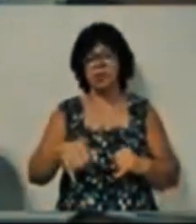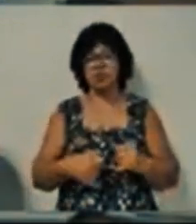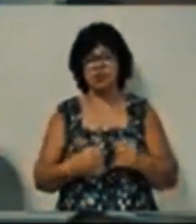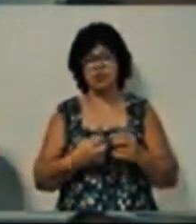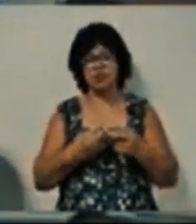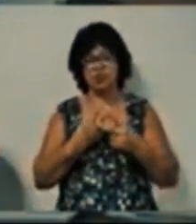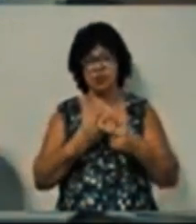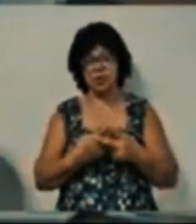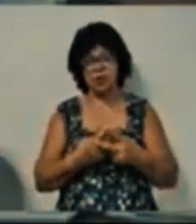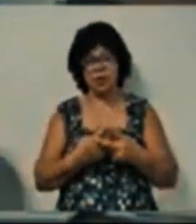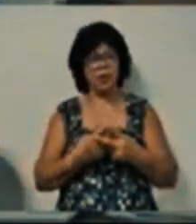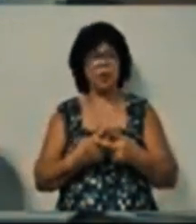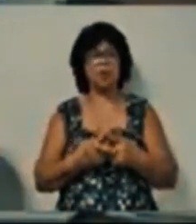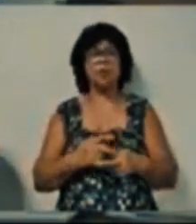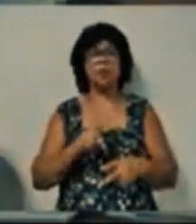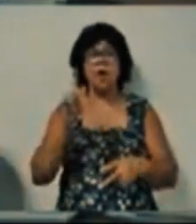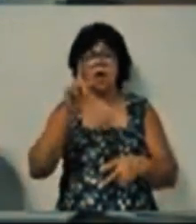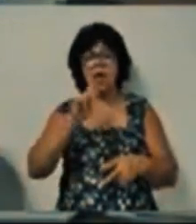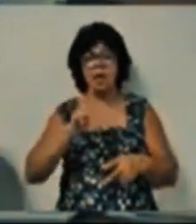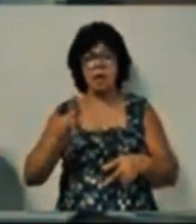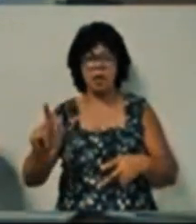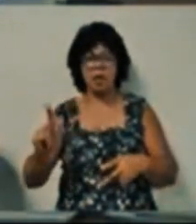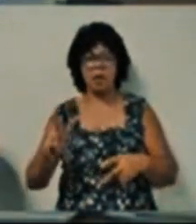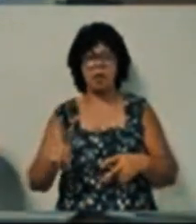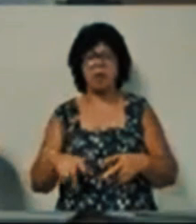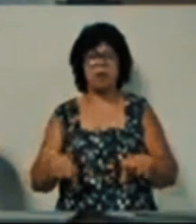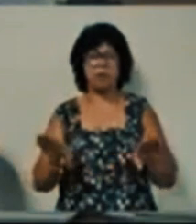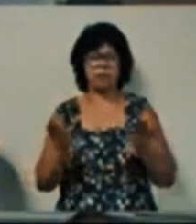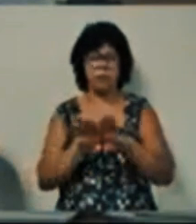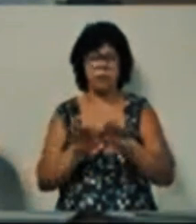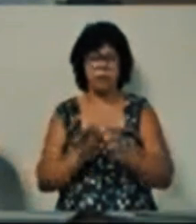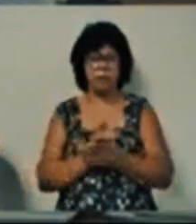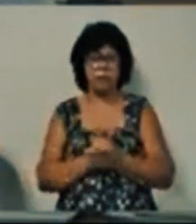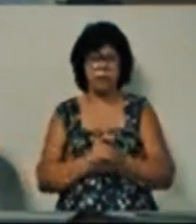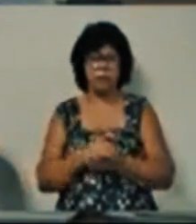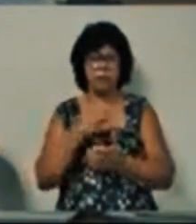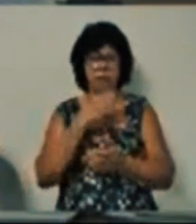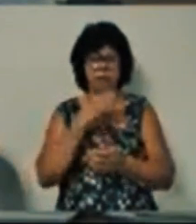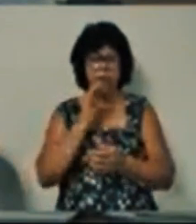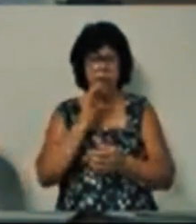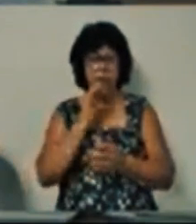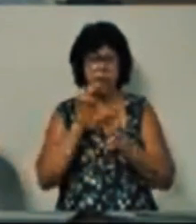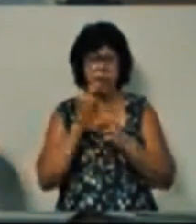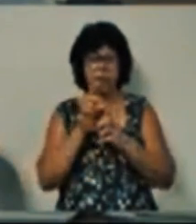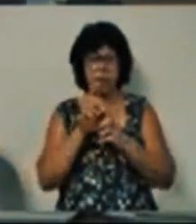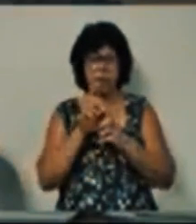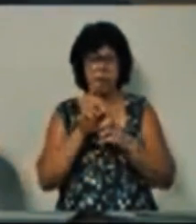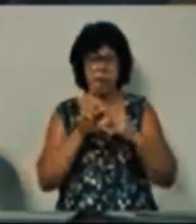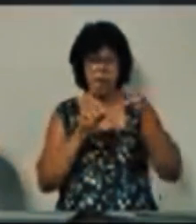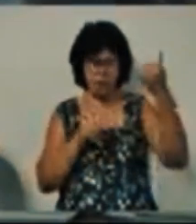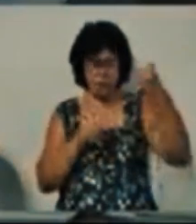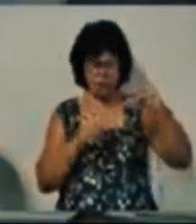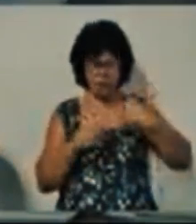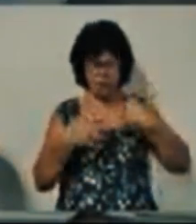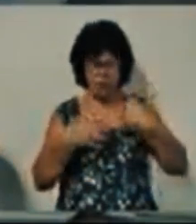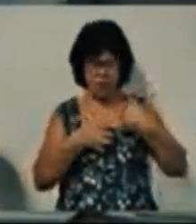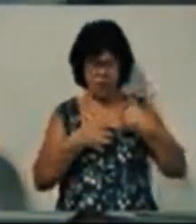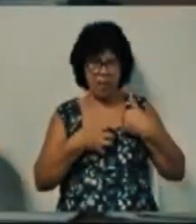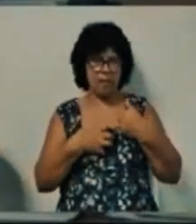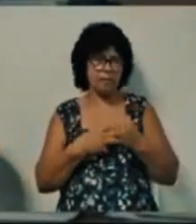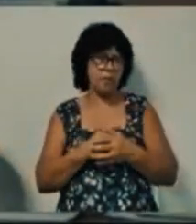gregos. Pai, aqui está a tua palavra, que tu ministrou ao meu coração para compartilhar com a tua